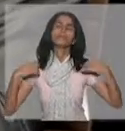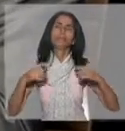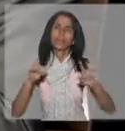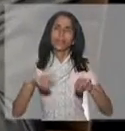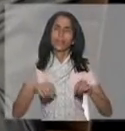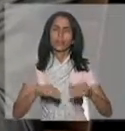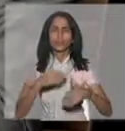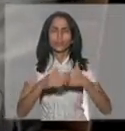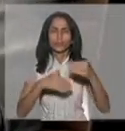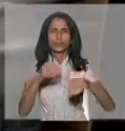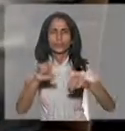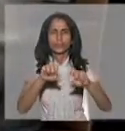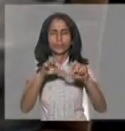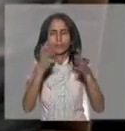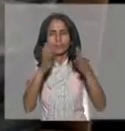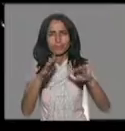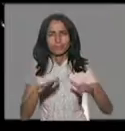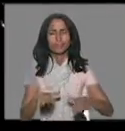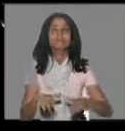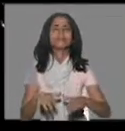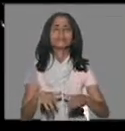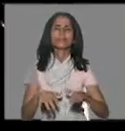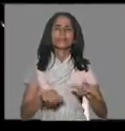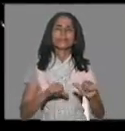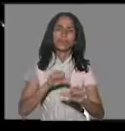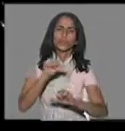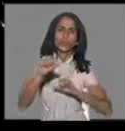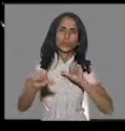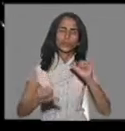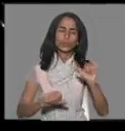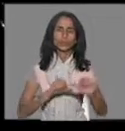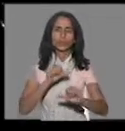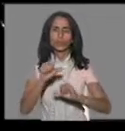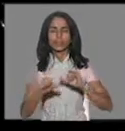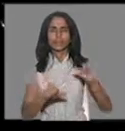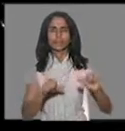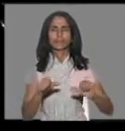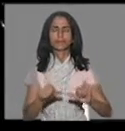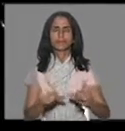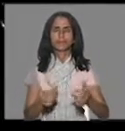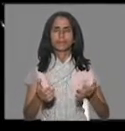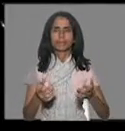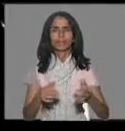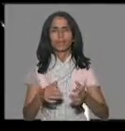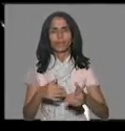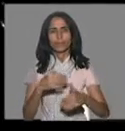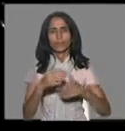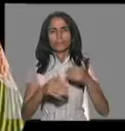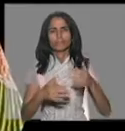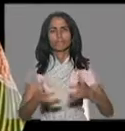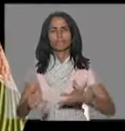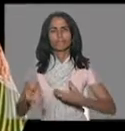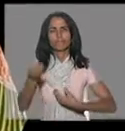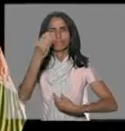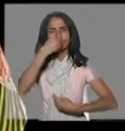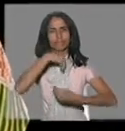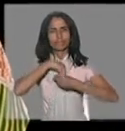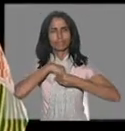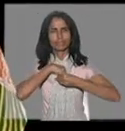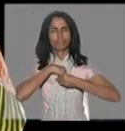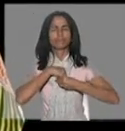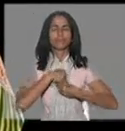não é que você tem que lançar essas construção dentro de ser exatamente a mim é um processo de interiorização eu acho que